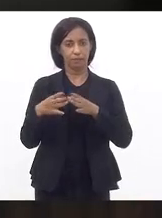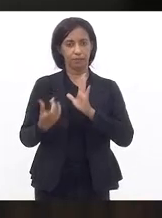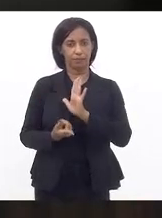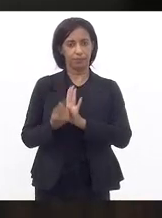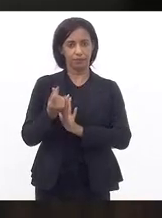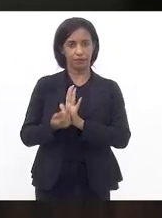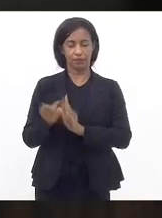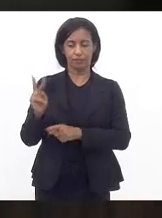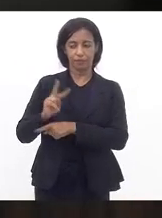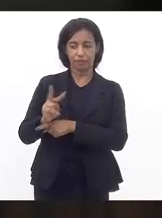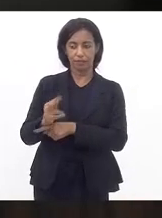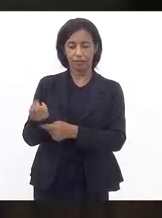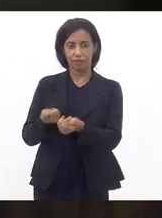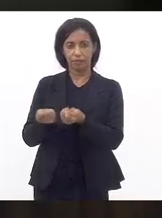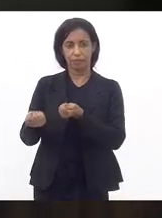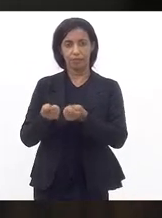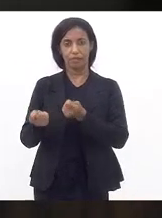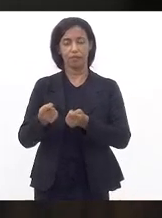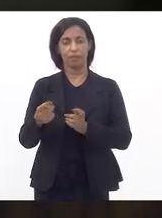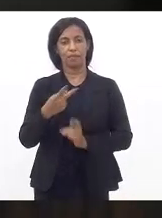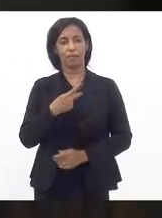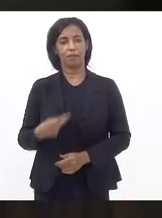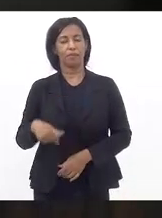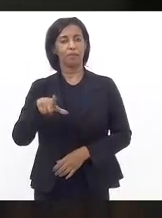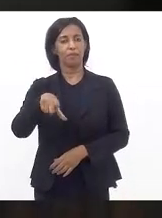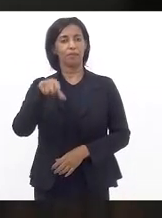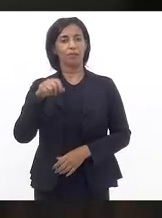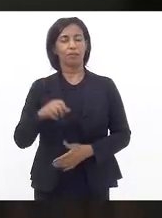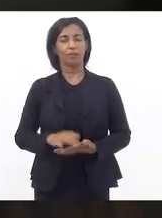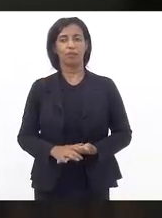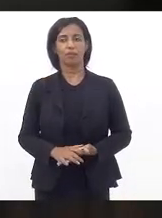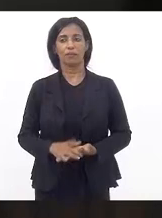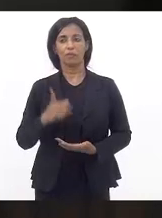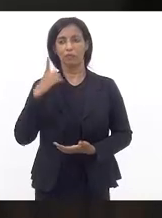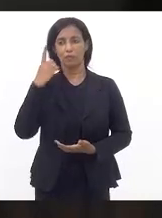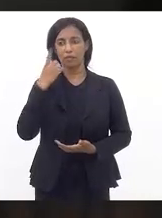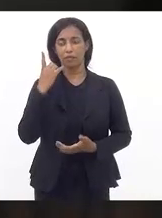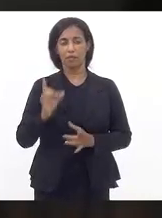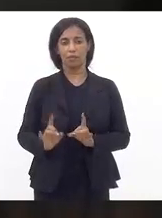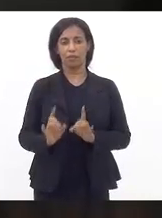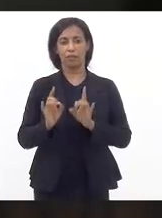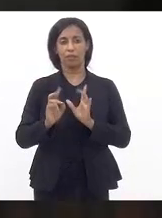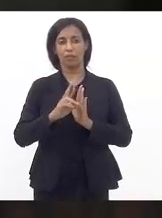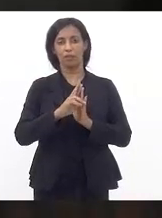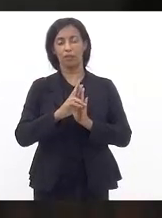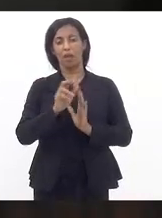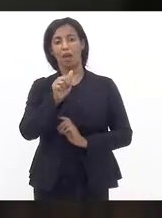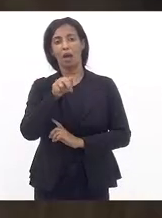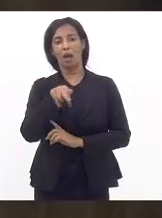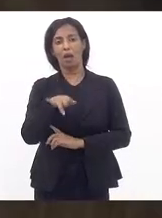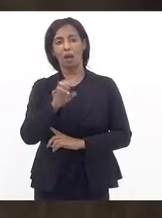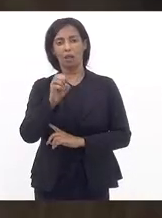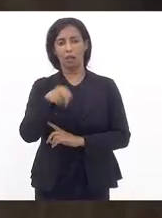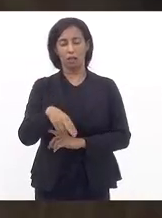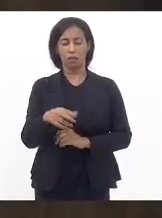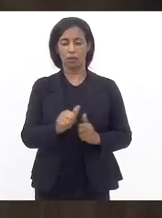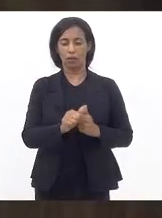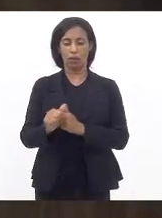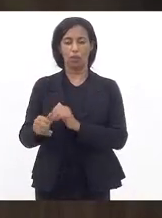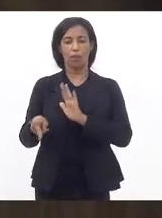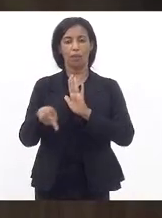comissão de orçamento Finanças fiscalização financeira e controle a presidência designa relator especial Deputado Anderson Moraes